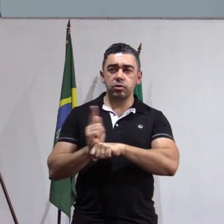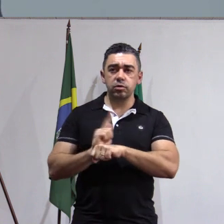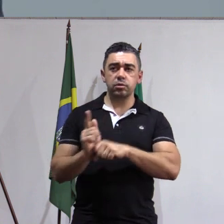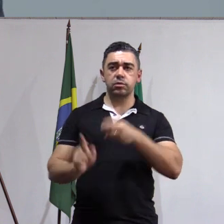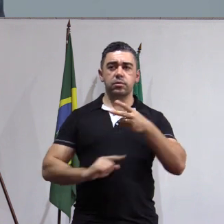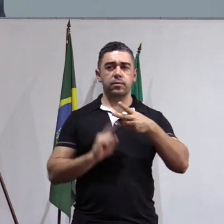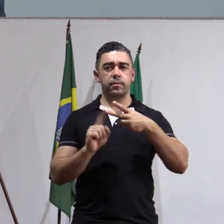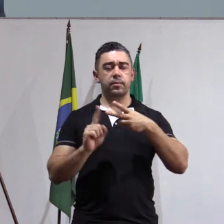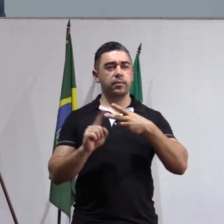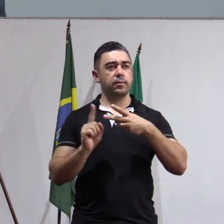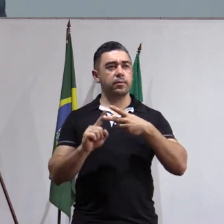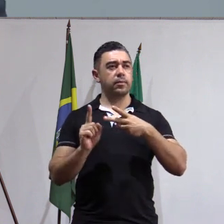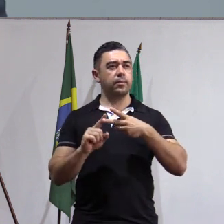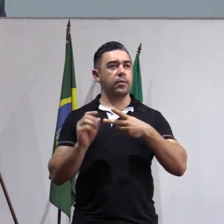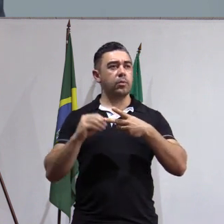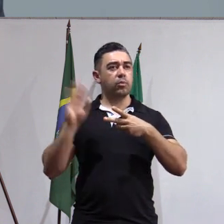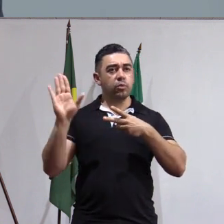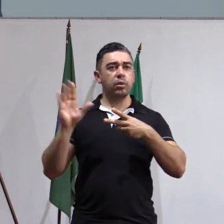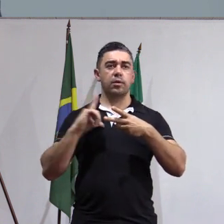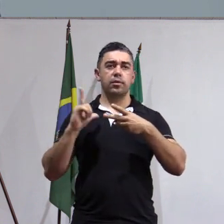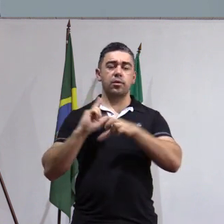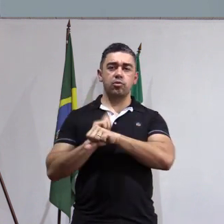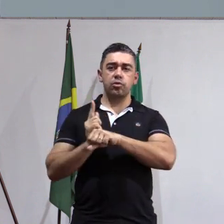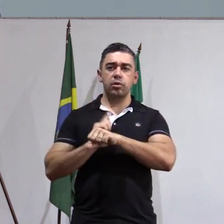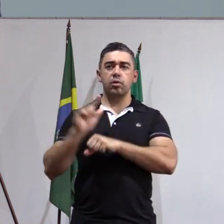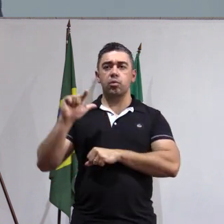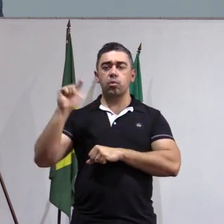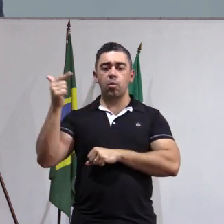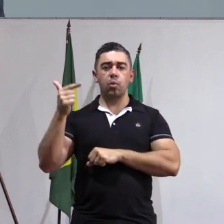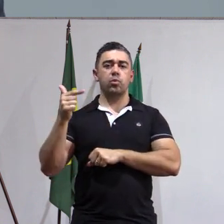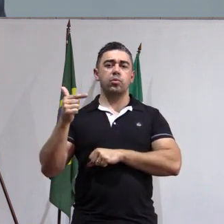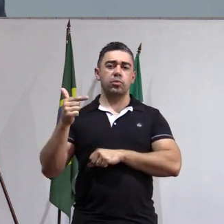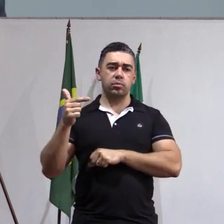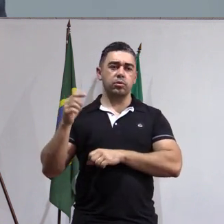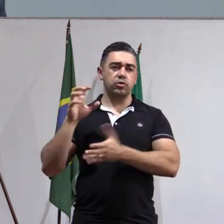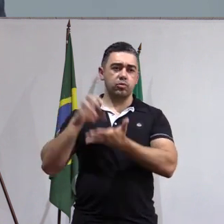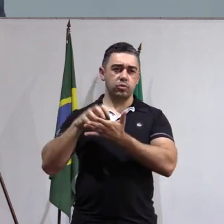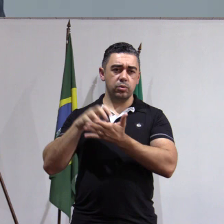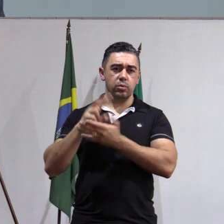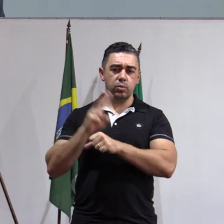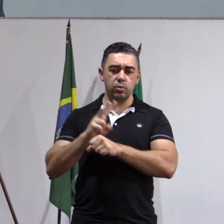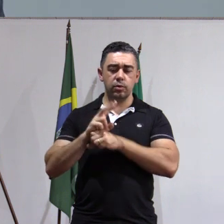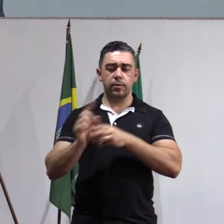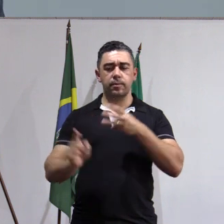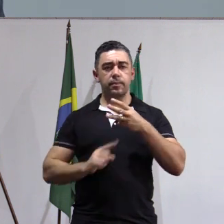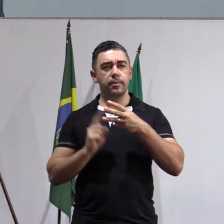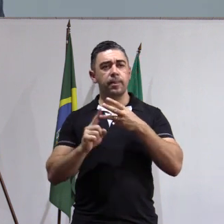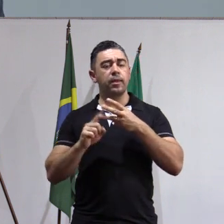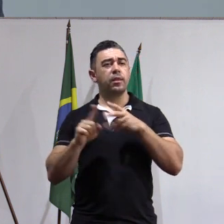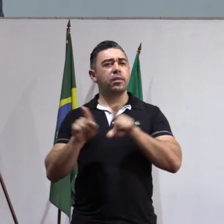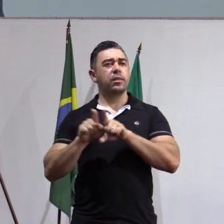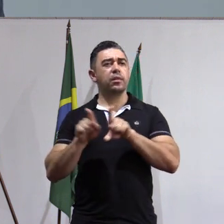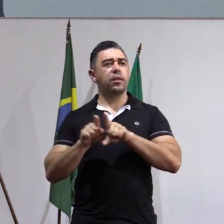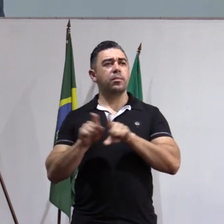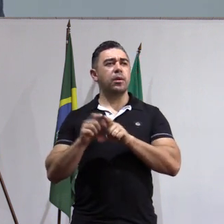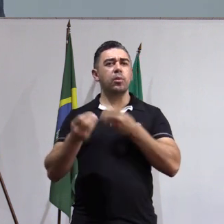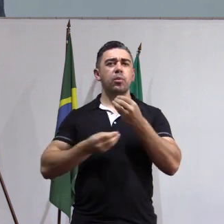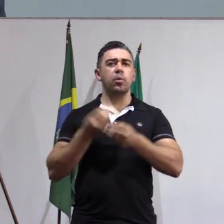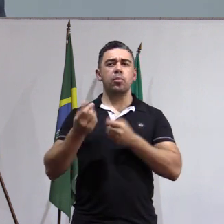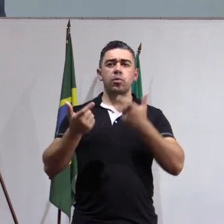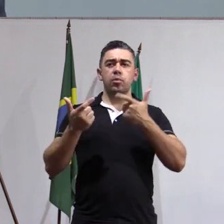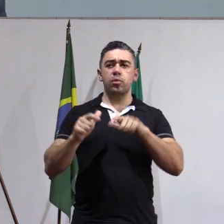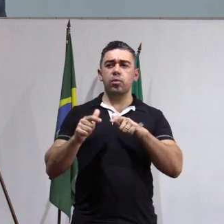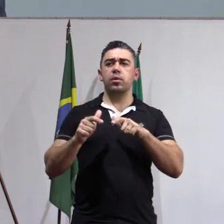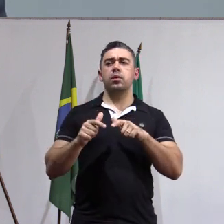parte significativa da gestão para organizações sociais de direito privado, a formação de fundos imobiliários como método de financiamento do